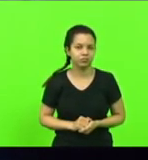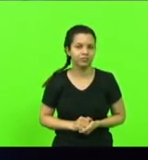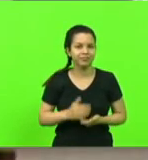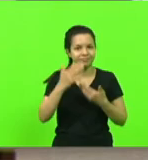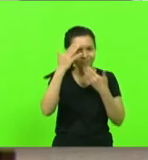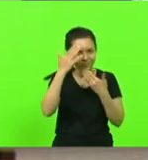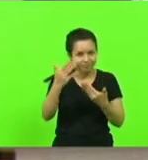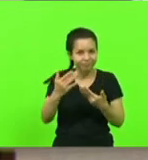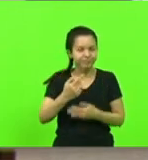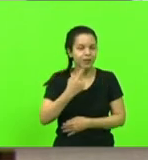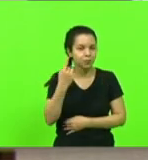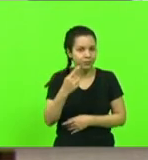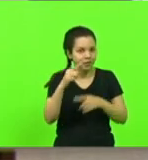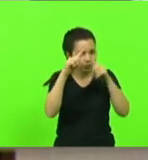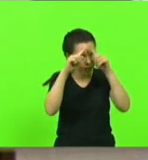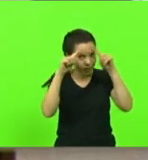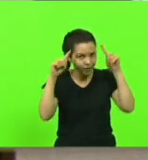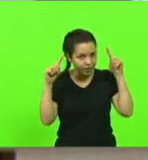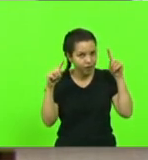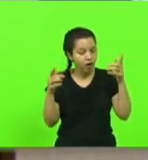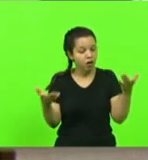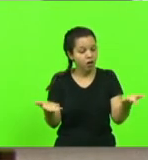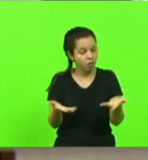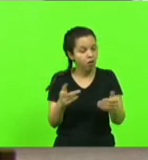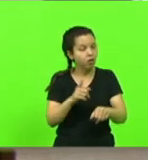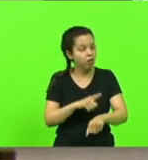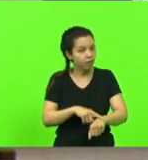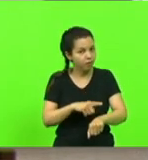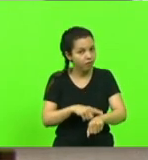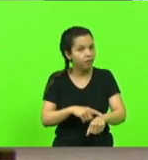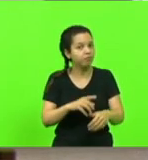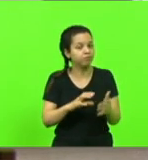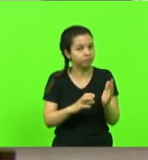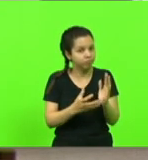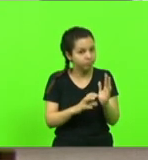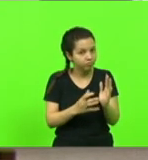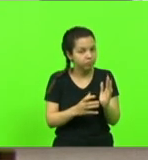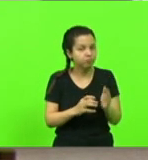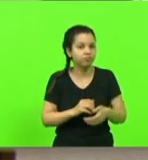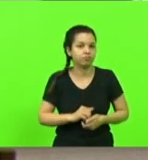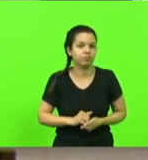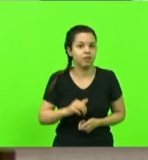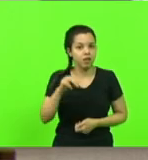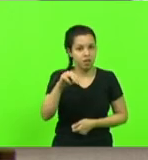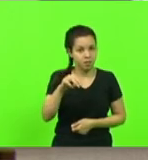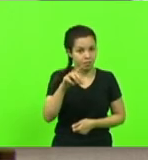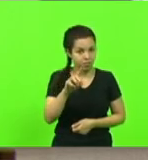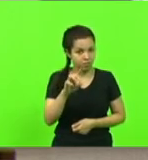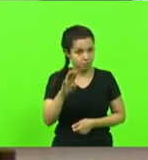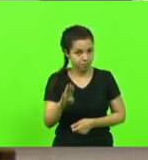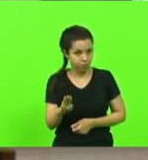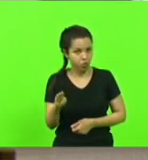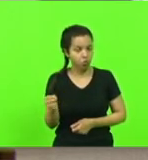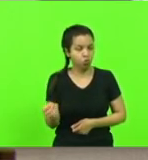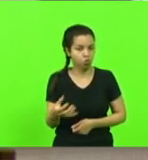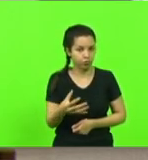Neudir Sareta. Passa agora, no horário destinado aos partidos políticos, o bloco MDB e Partido